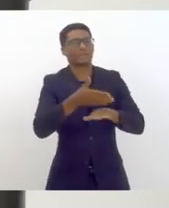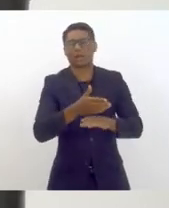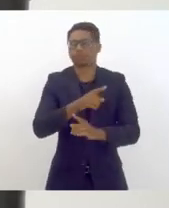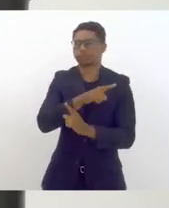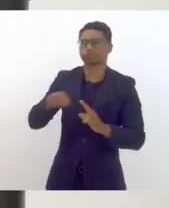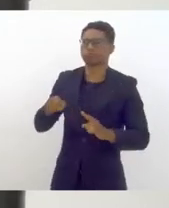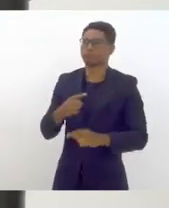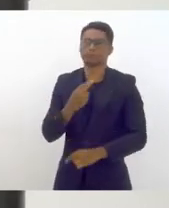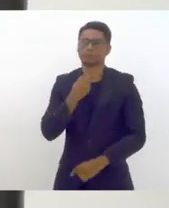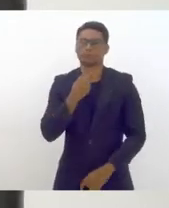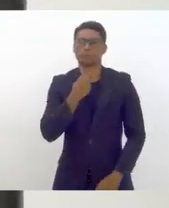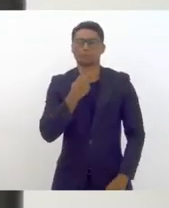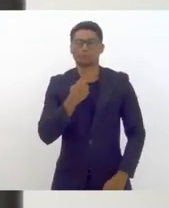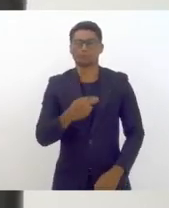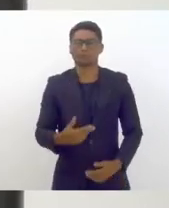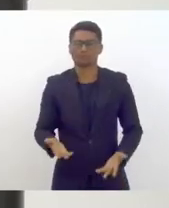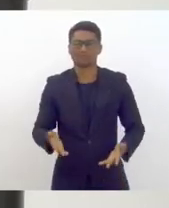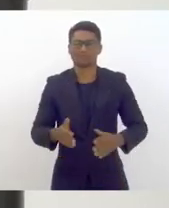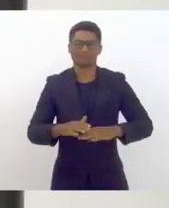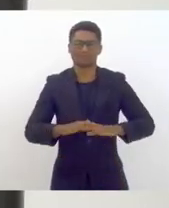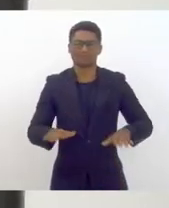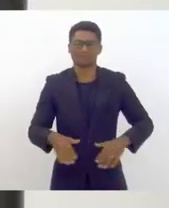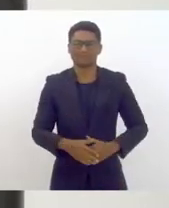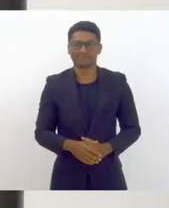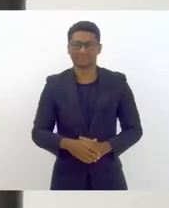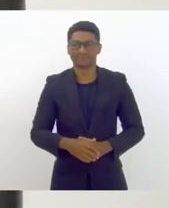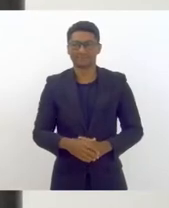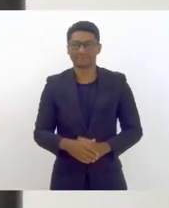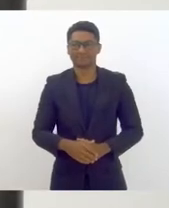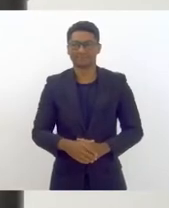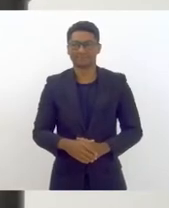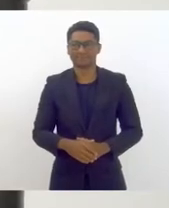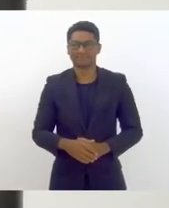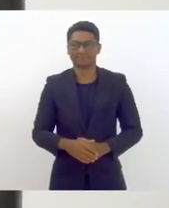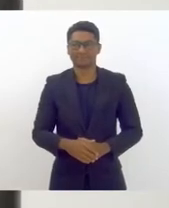montanhas. É mais ou menos isso, presidente.